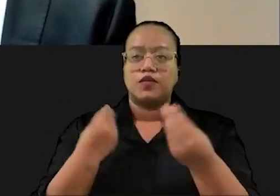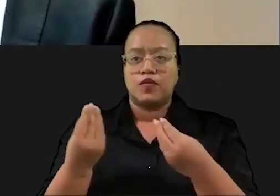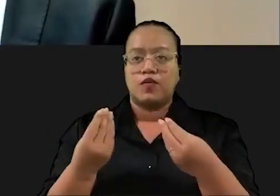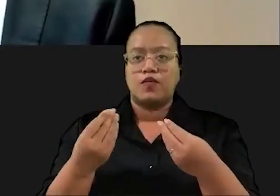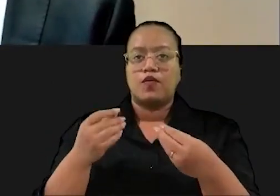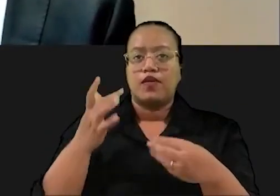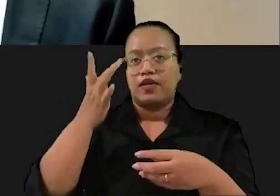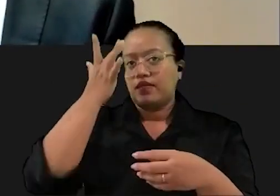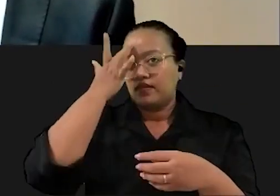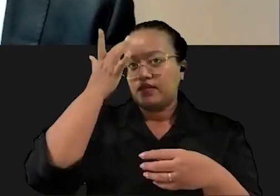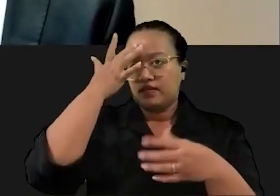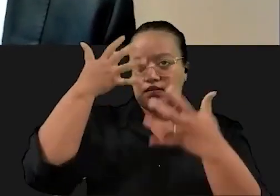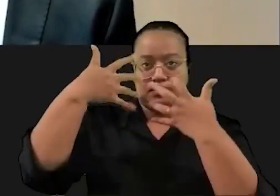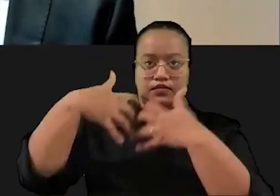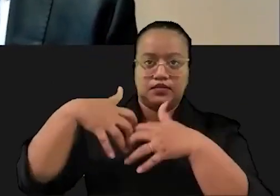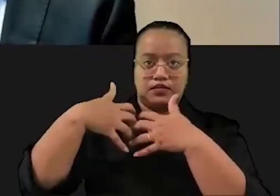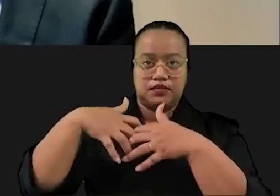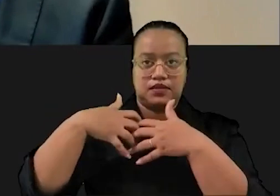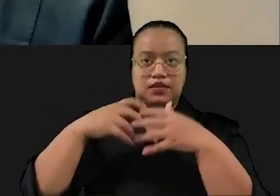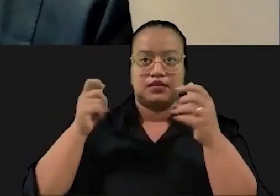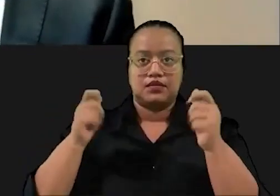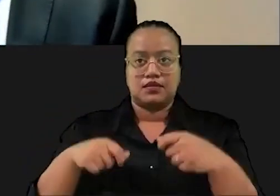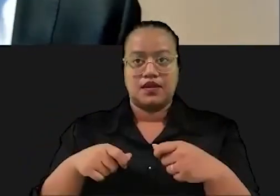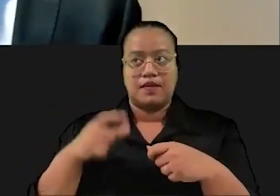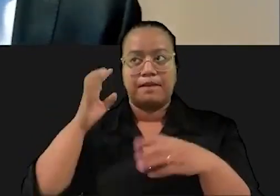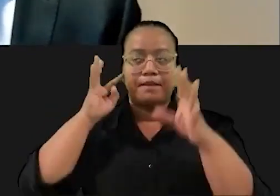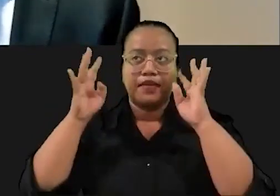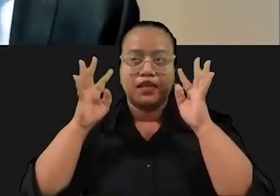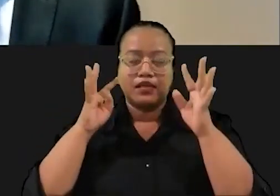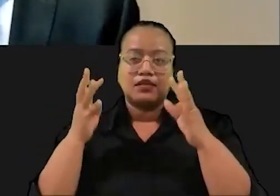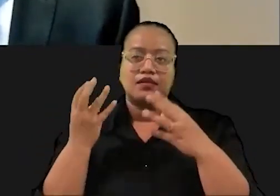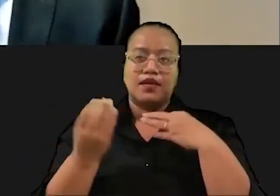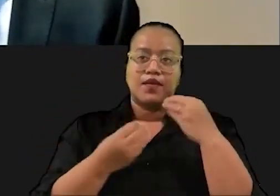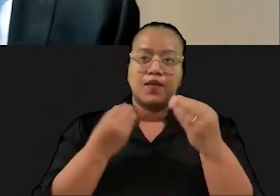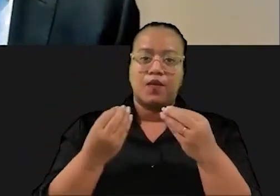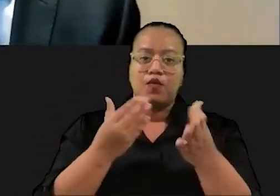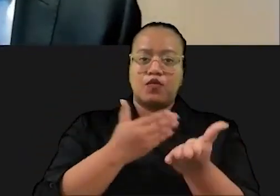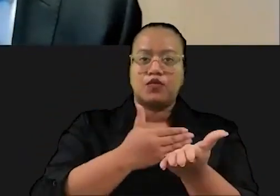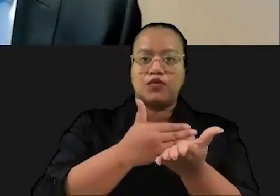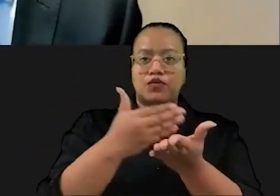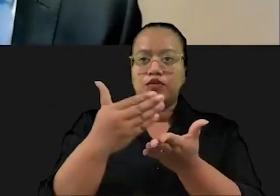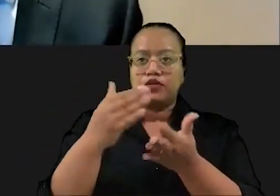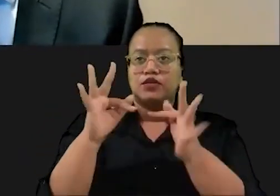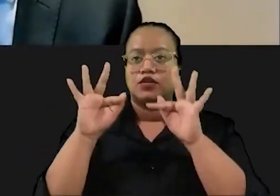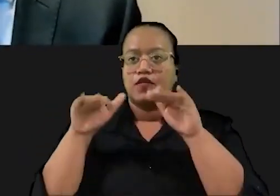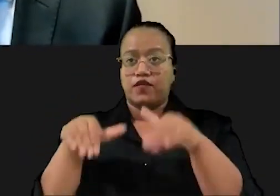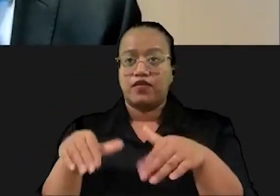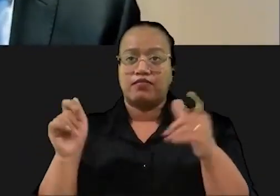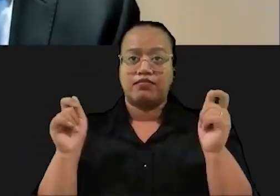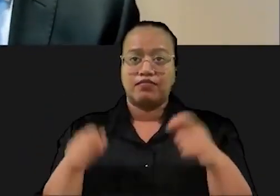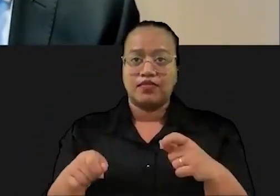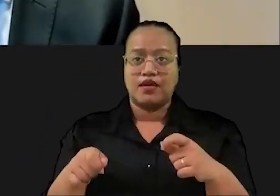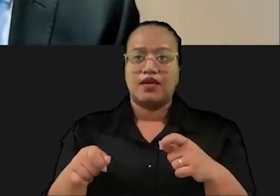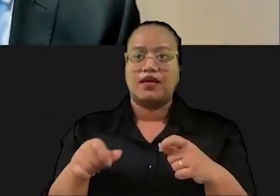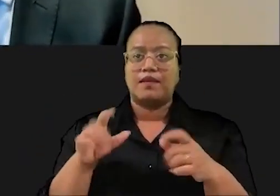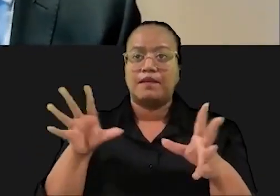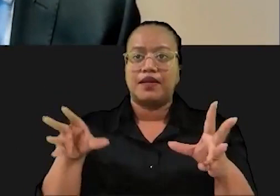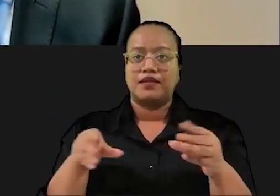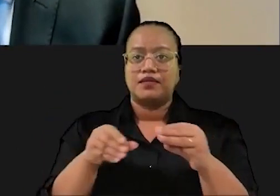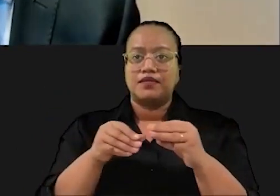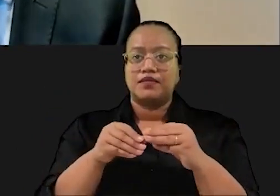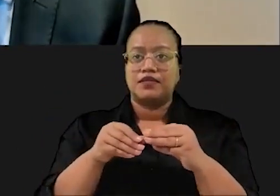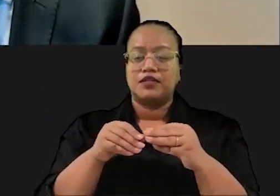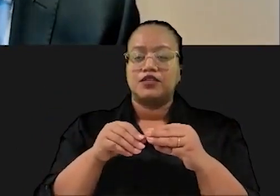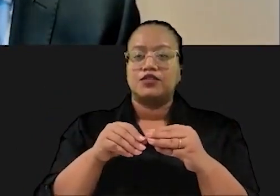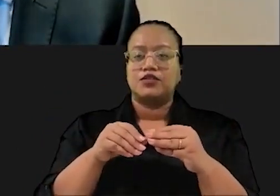A gente consegue pensar no processo do início ao fim para otimização dos nossos recursos, né? Usando essas técnicas